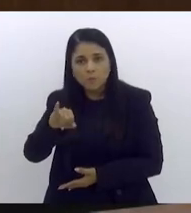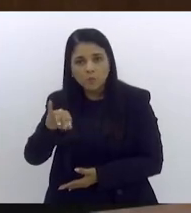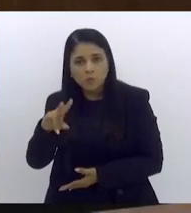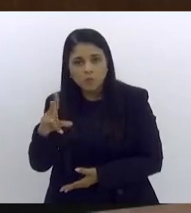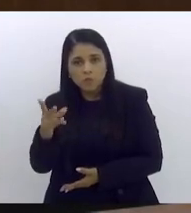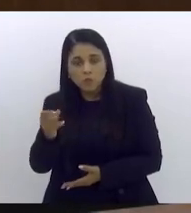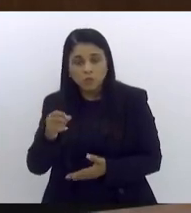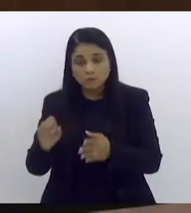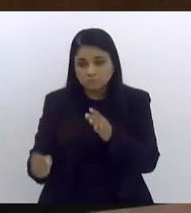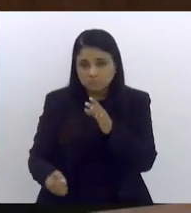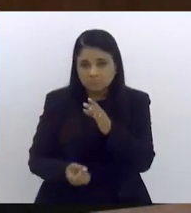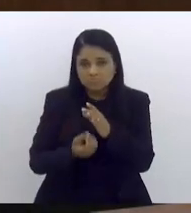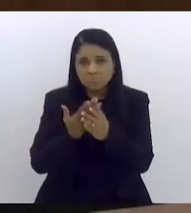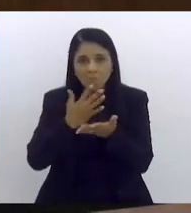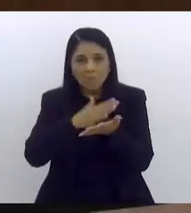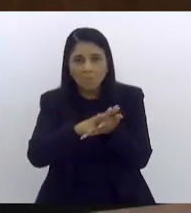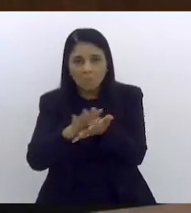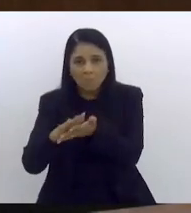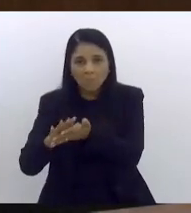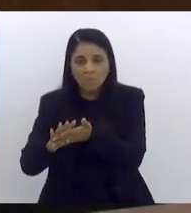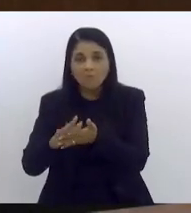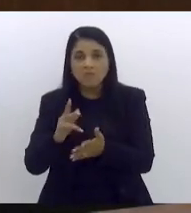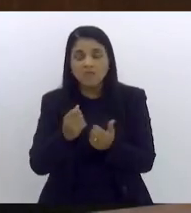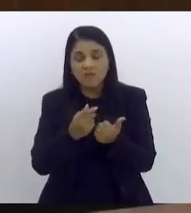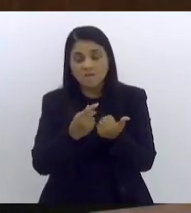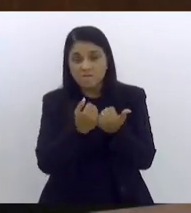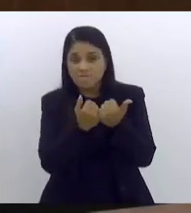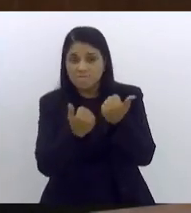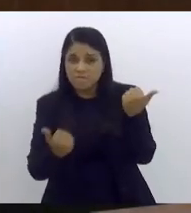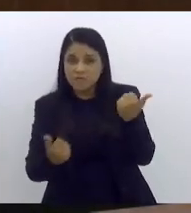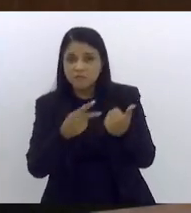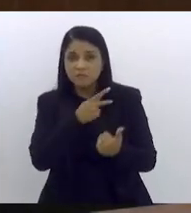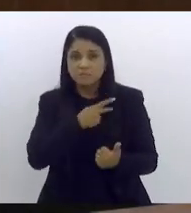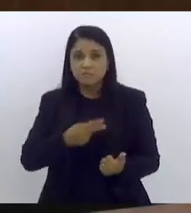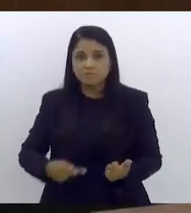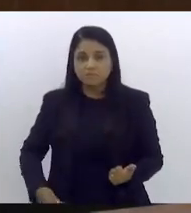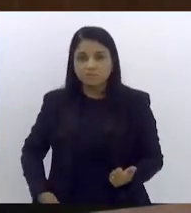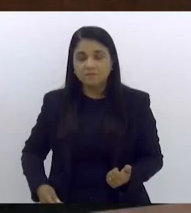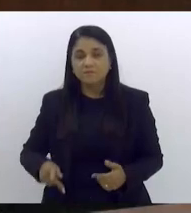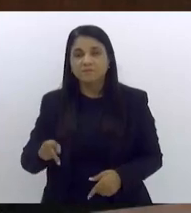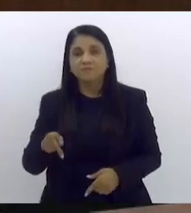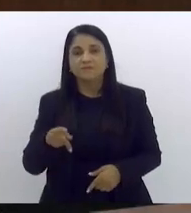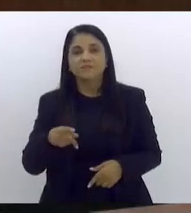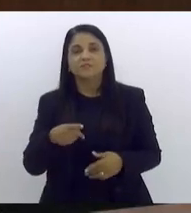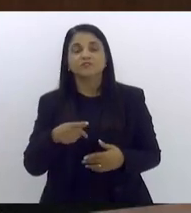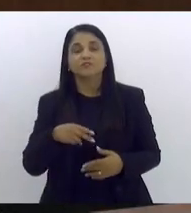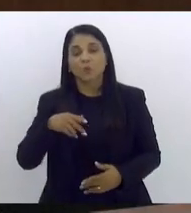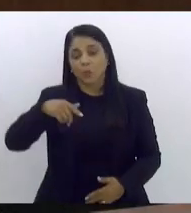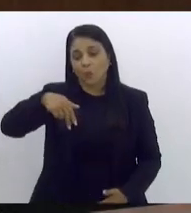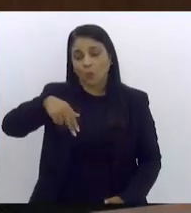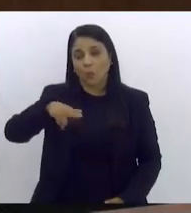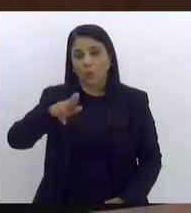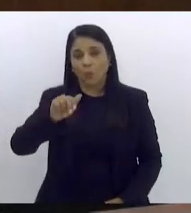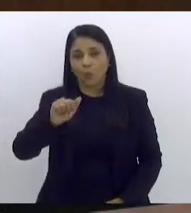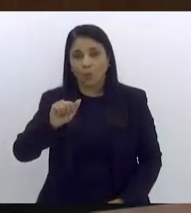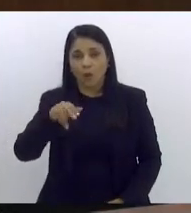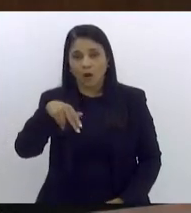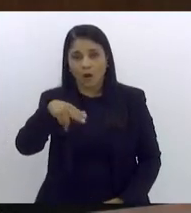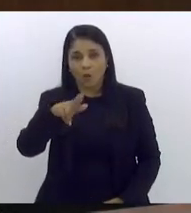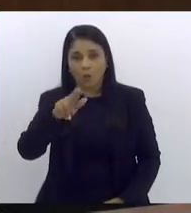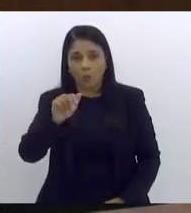pelo vice-presidente nacional do PT, Washington Siqueira, vulgo Quaquá. Vulgo